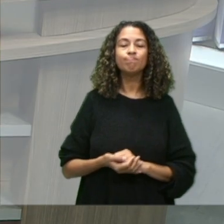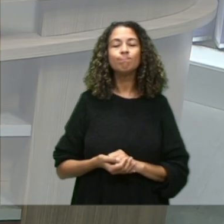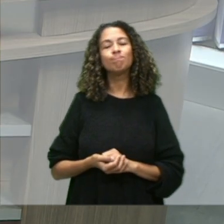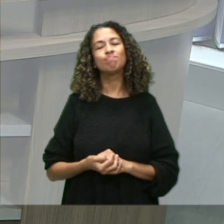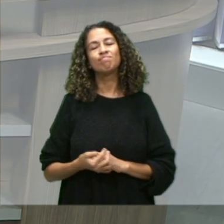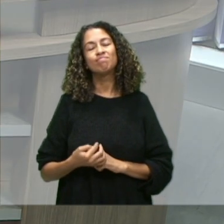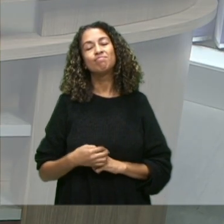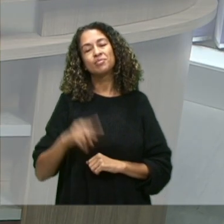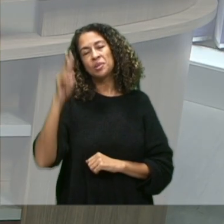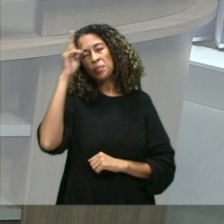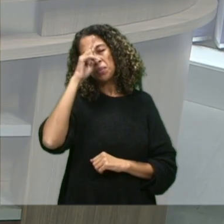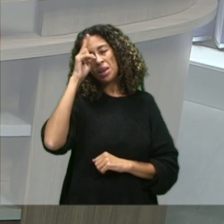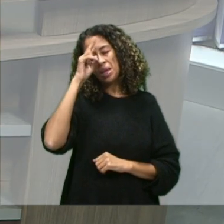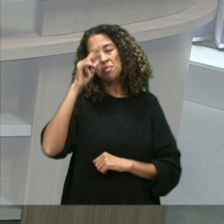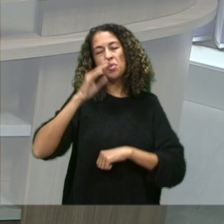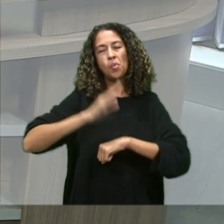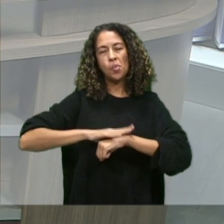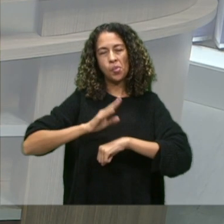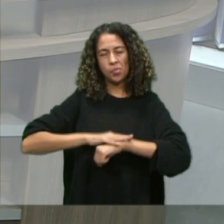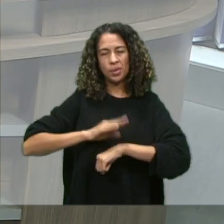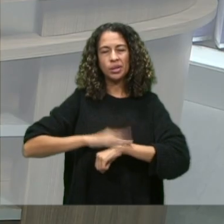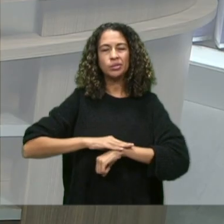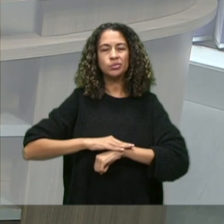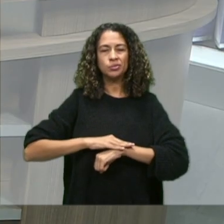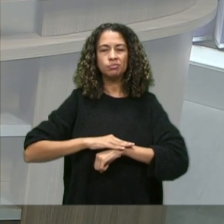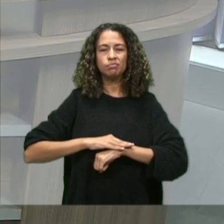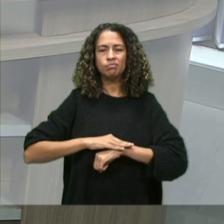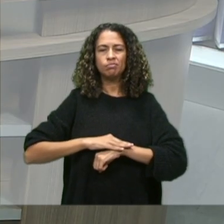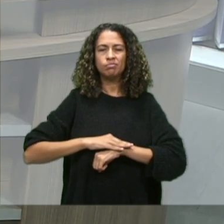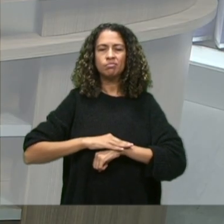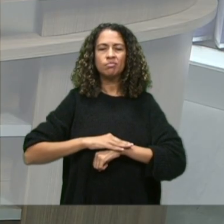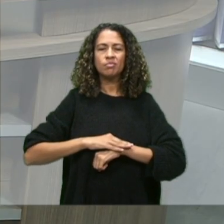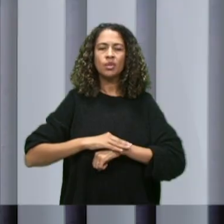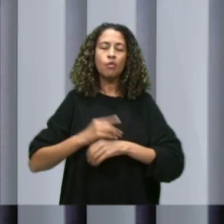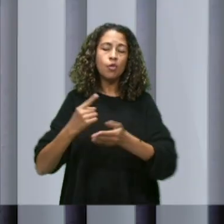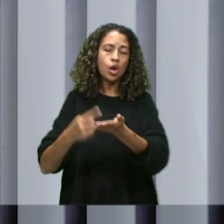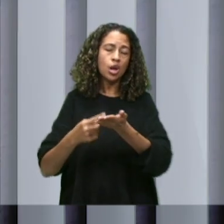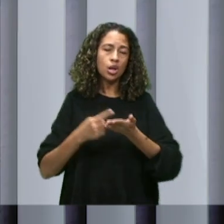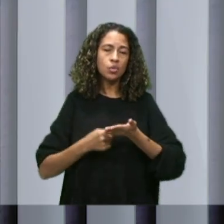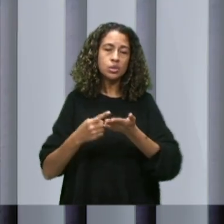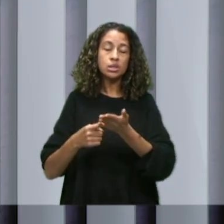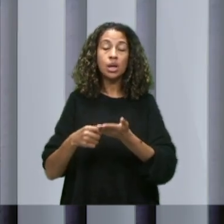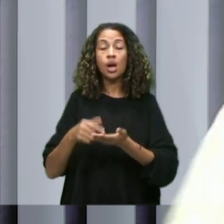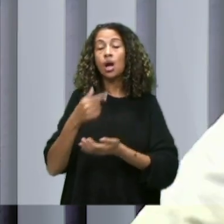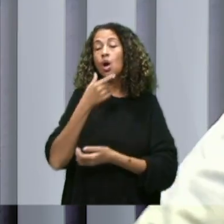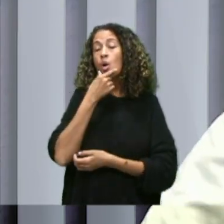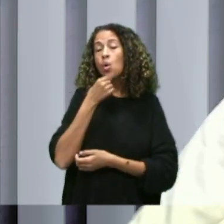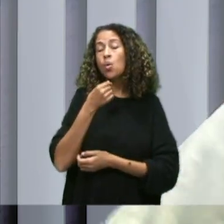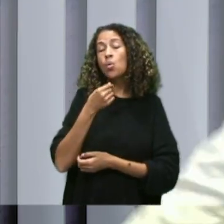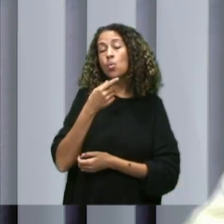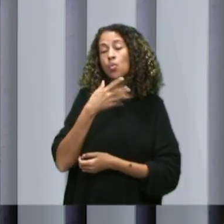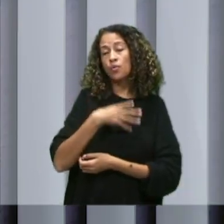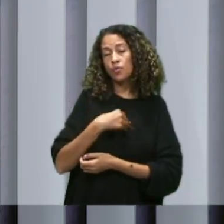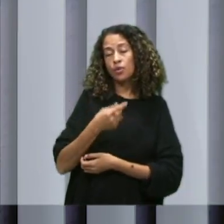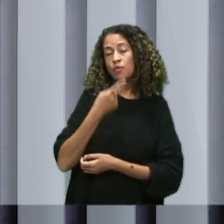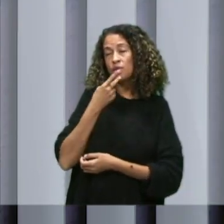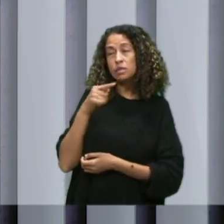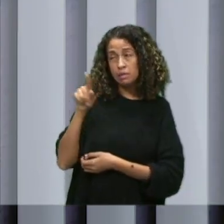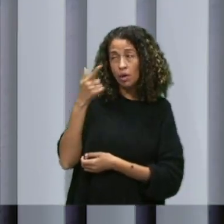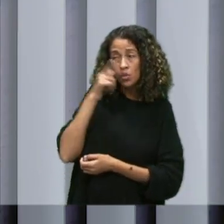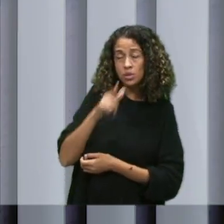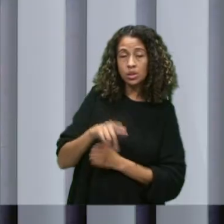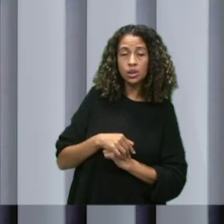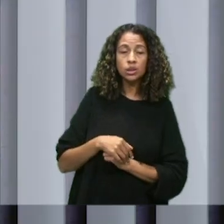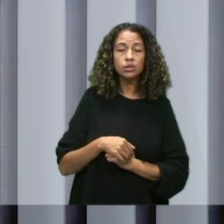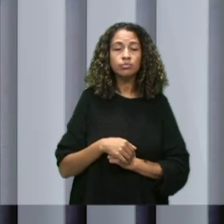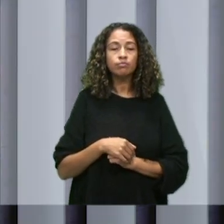lembrou agora uma passagem num conto que a mulher vai fazer uma negociação e o filho dela fala, mas será que você vai conseguir? E ela fala,